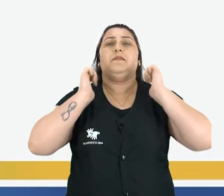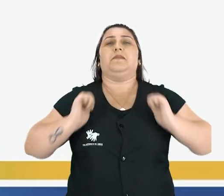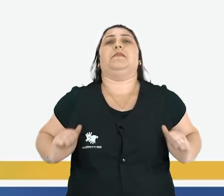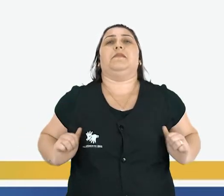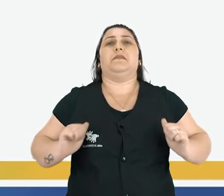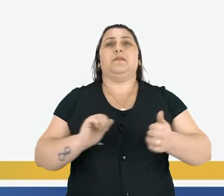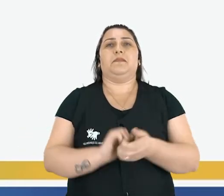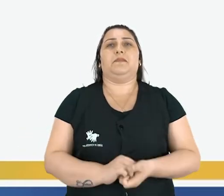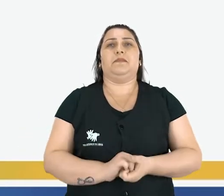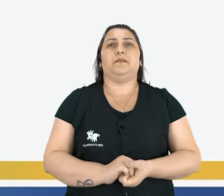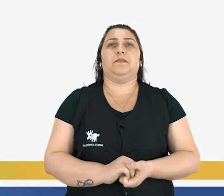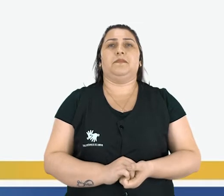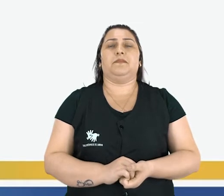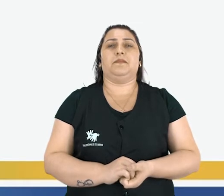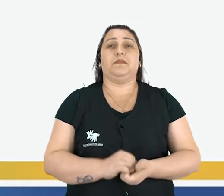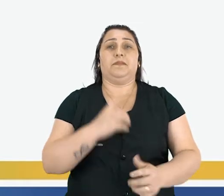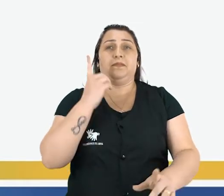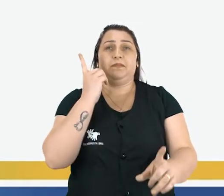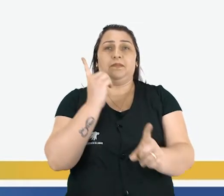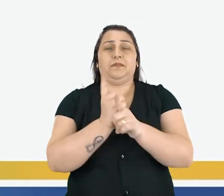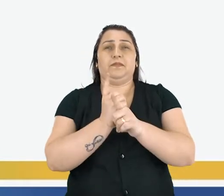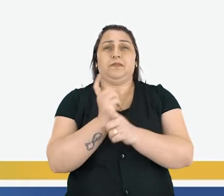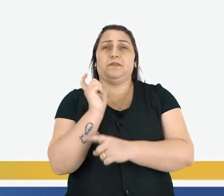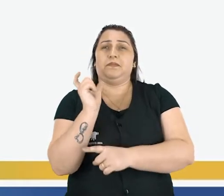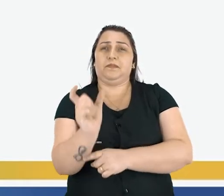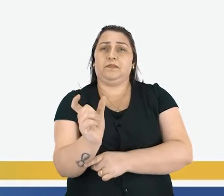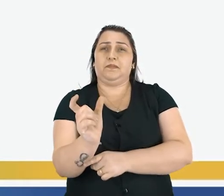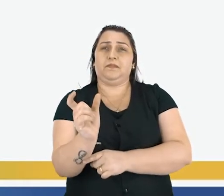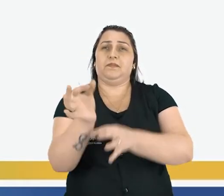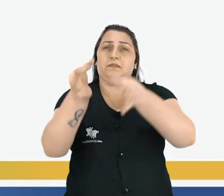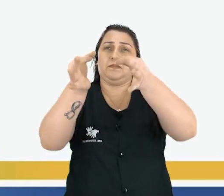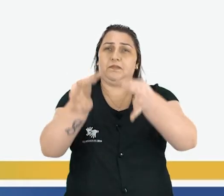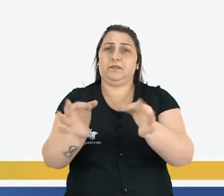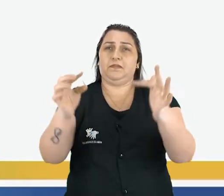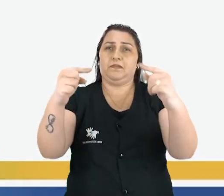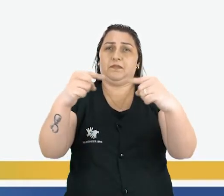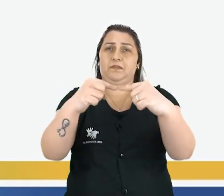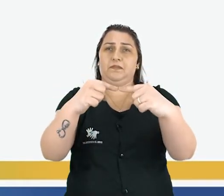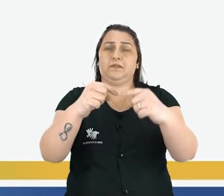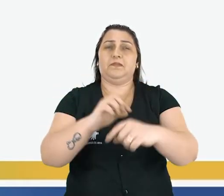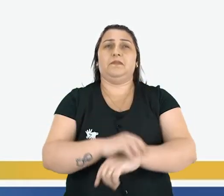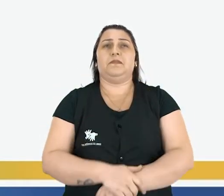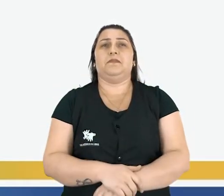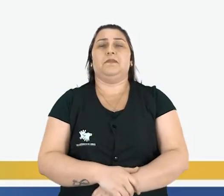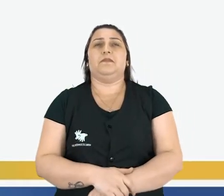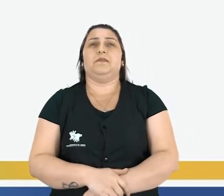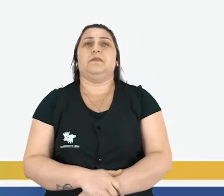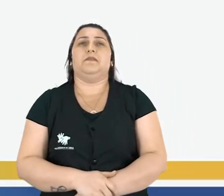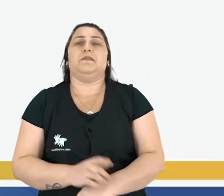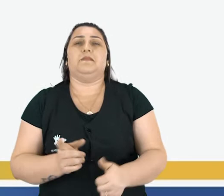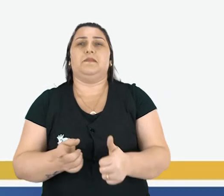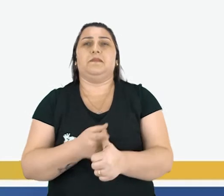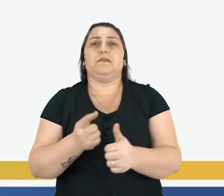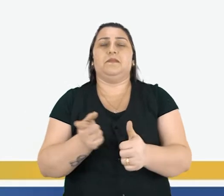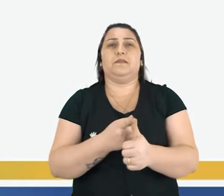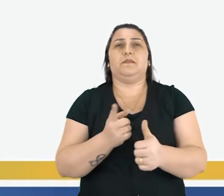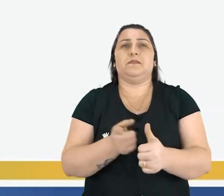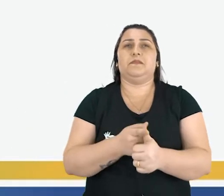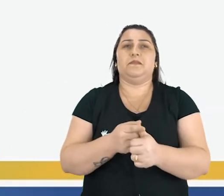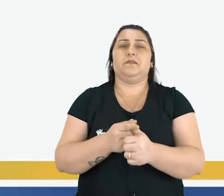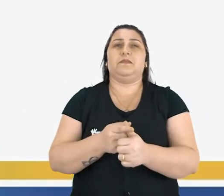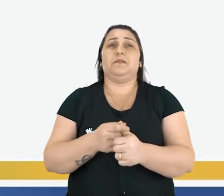muito bem vamos encontrar Qual é a palavra que corresponde a essa imagem Vamos ler a primeira